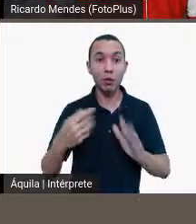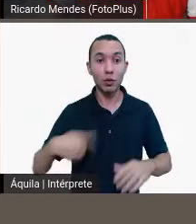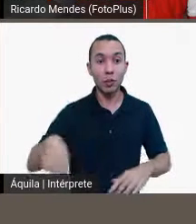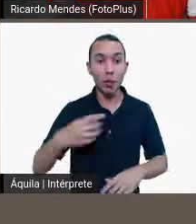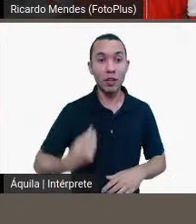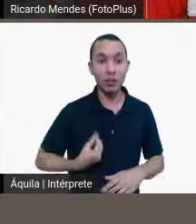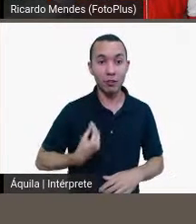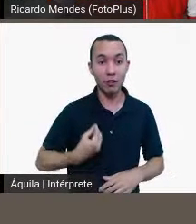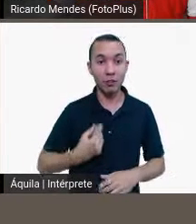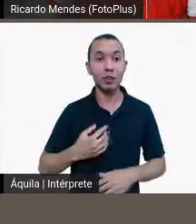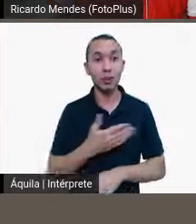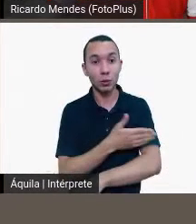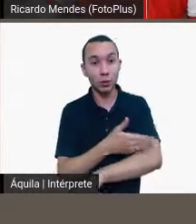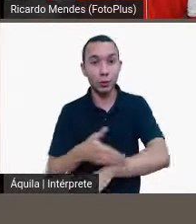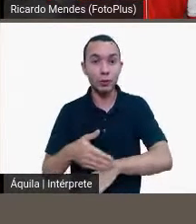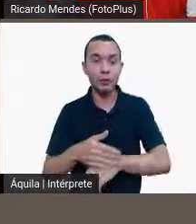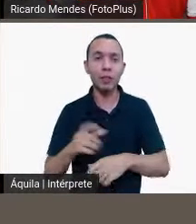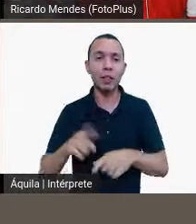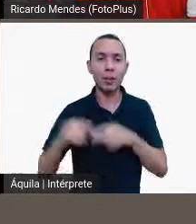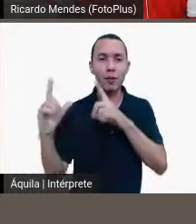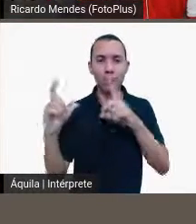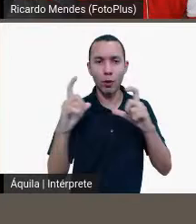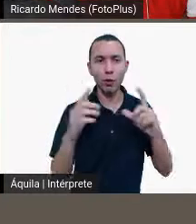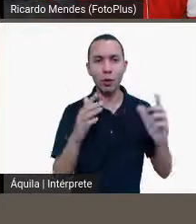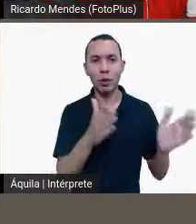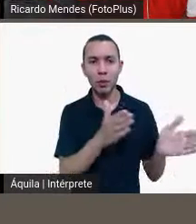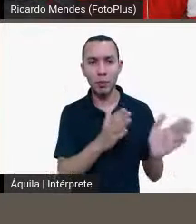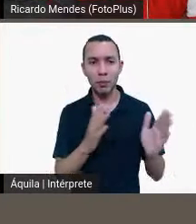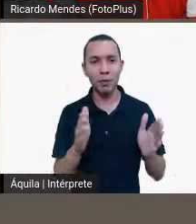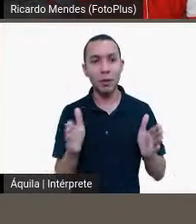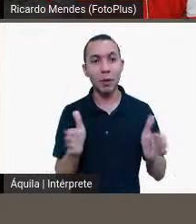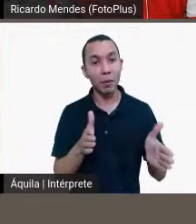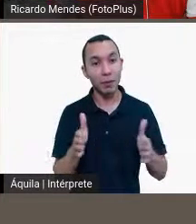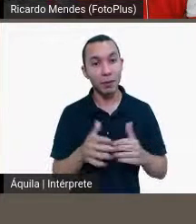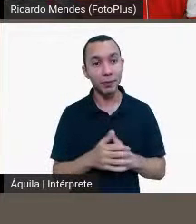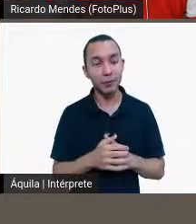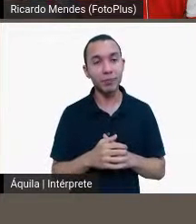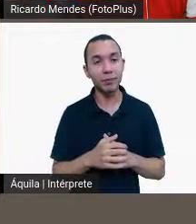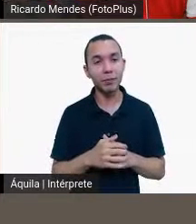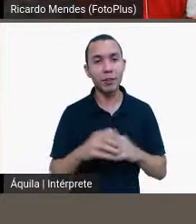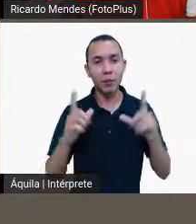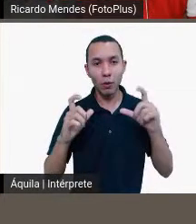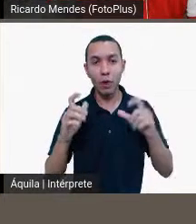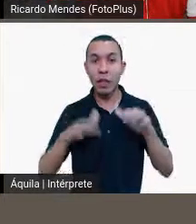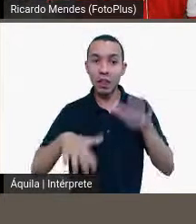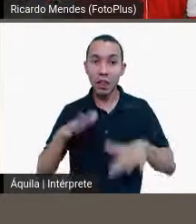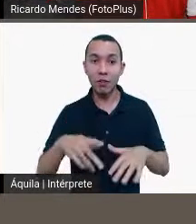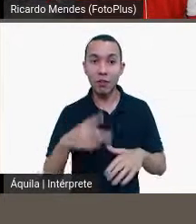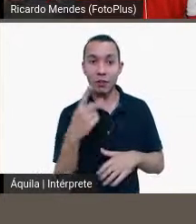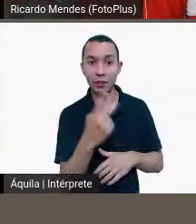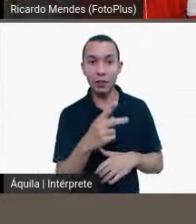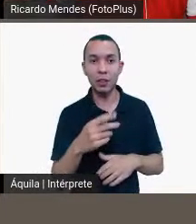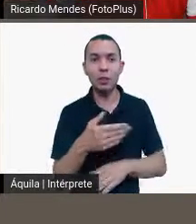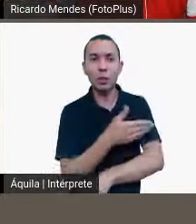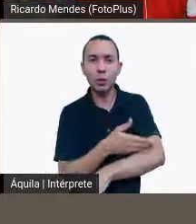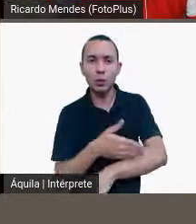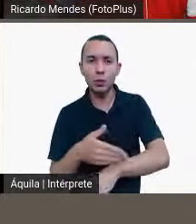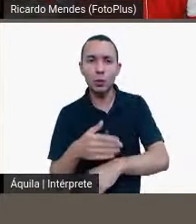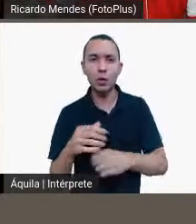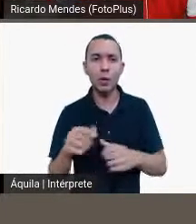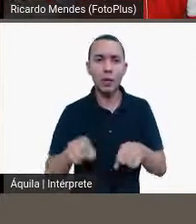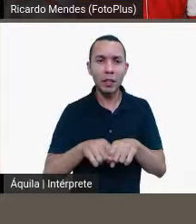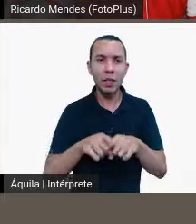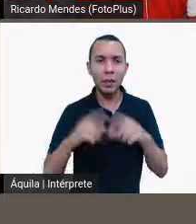frase sobre fotografia, no período que eu estou retirando do livro, é: a fotografia, talvez por seu caráter corriqueiro, pela padronização